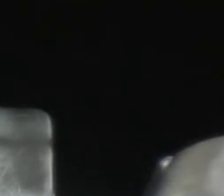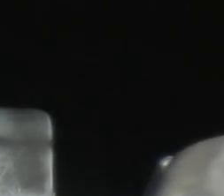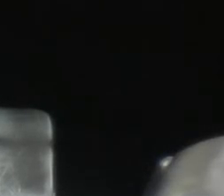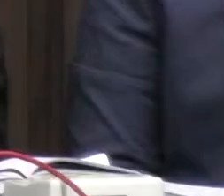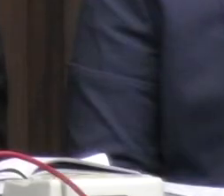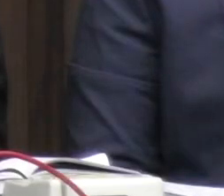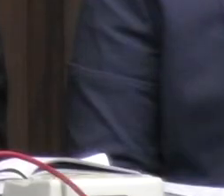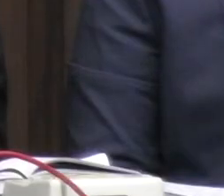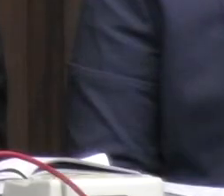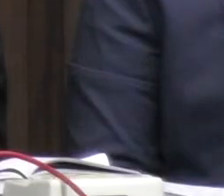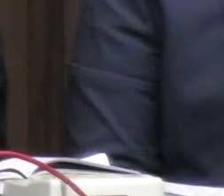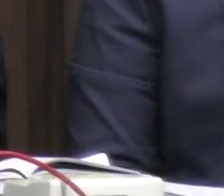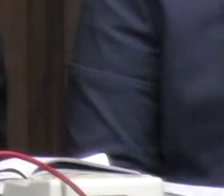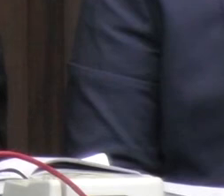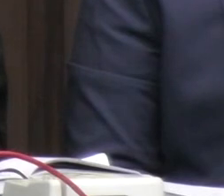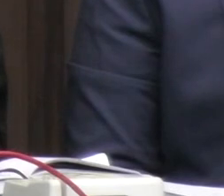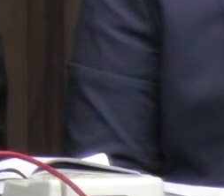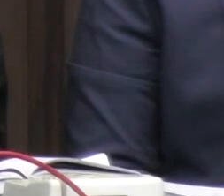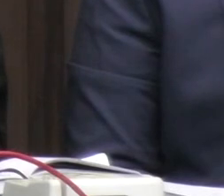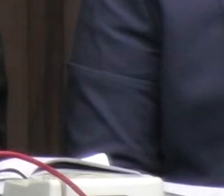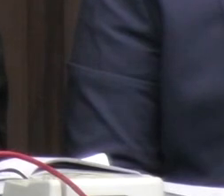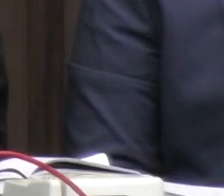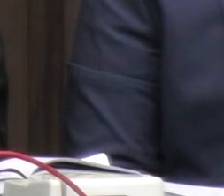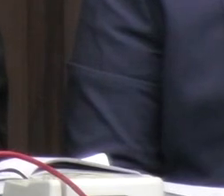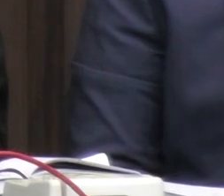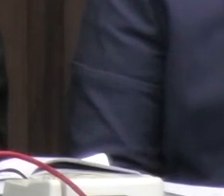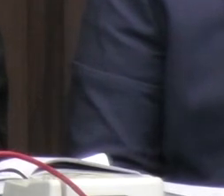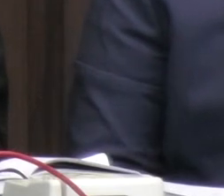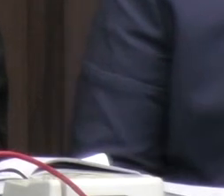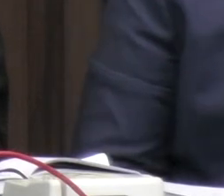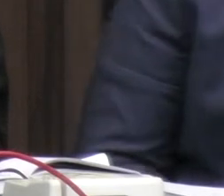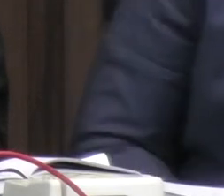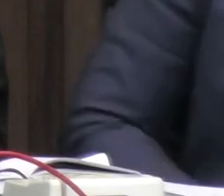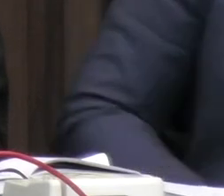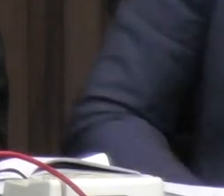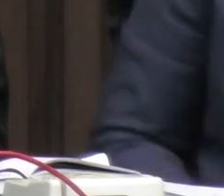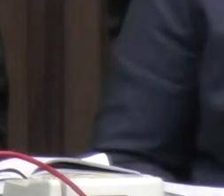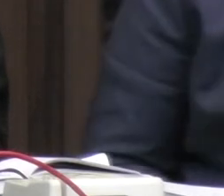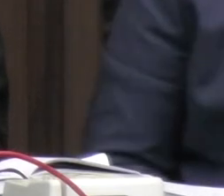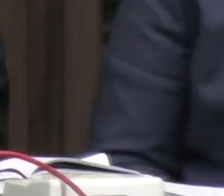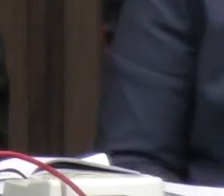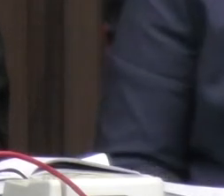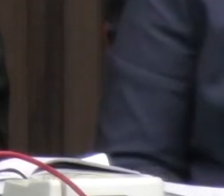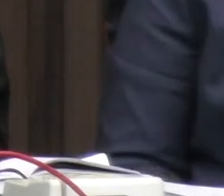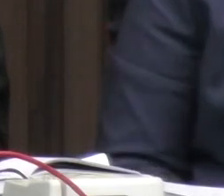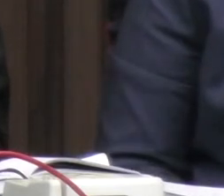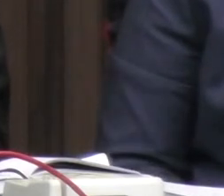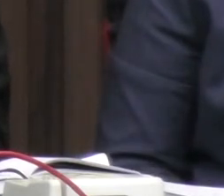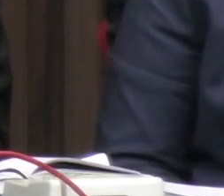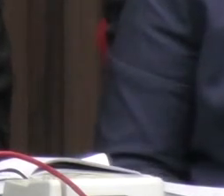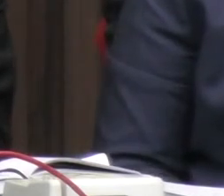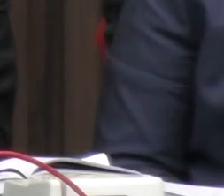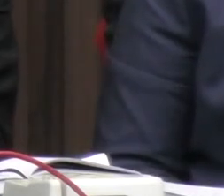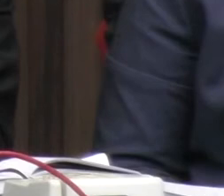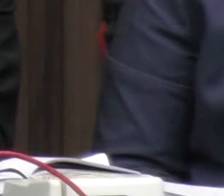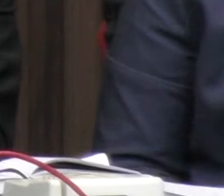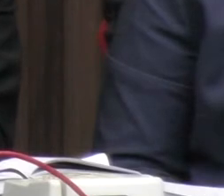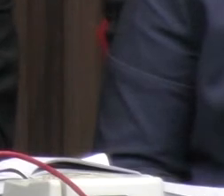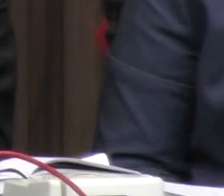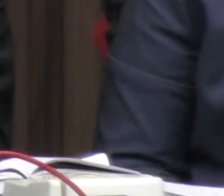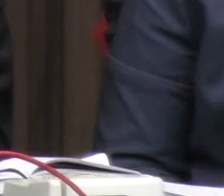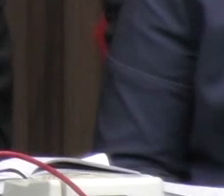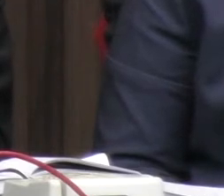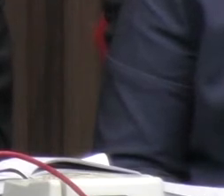regimental eu estou explicando a vossa excelência o senhor vai me cercear o o regimento me apara é uma questão de interesse pessoal